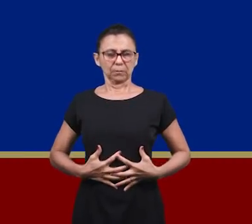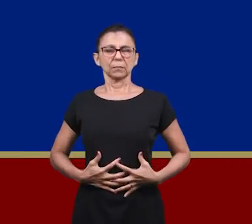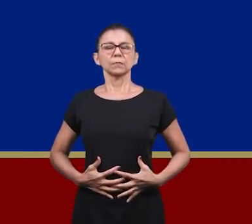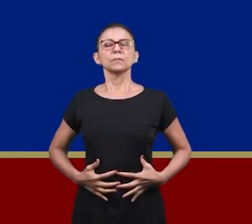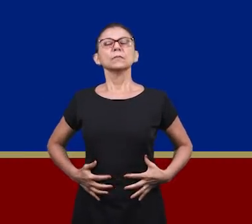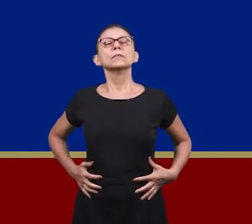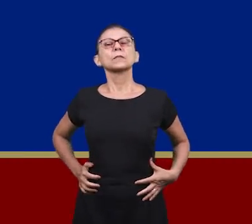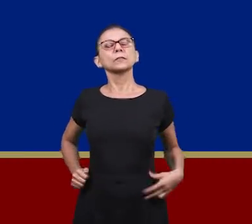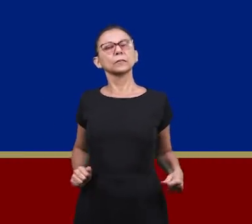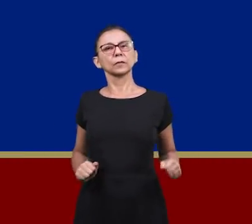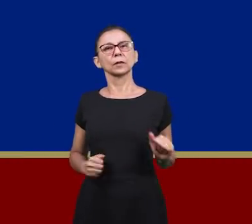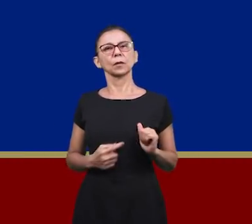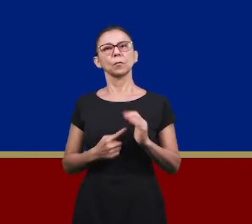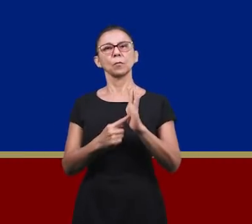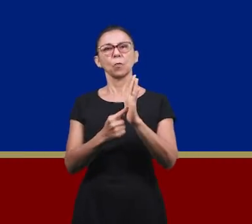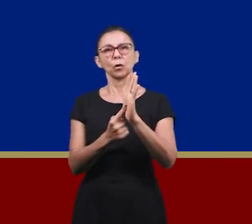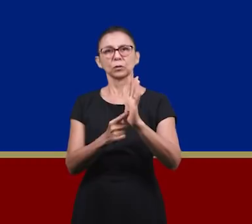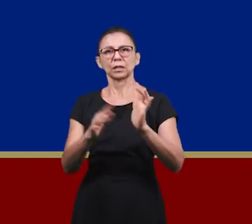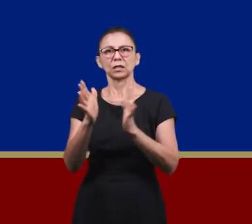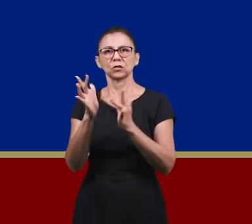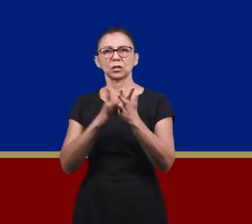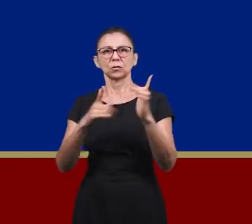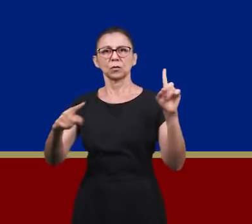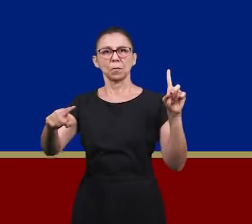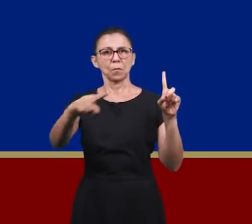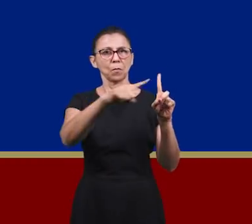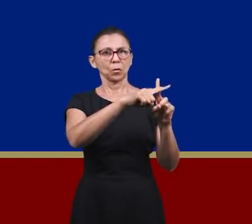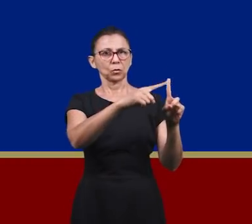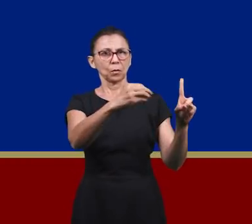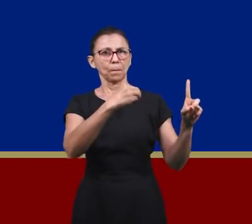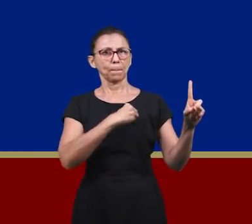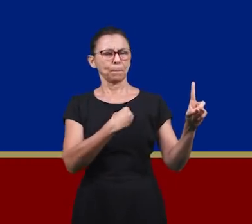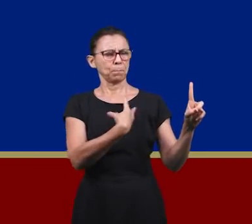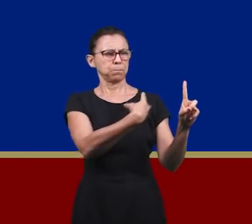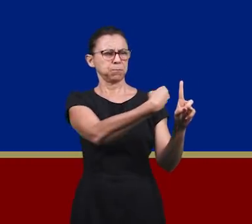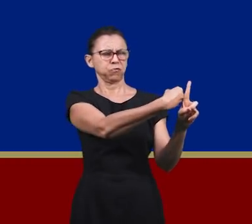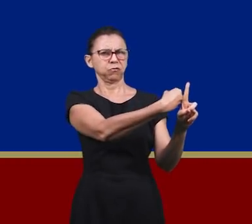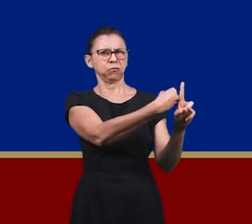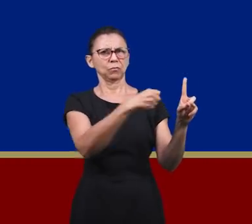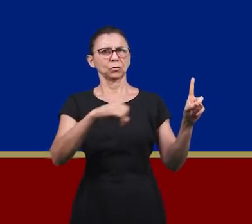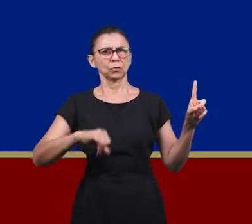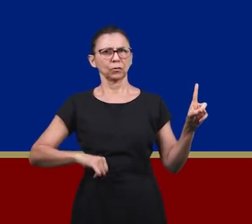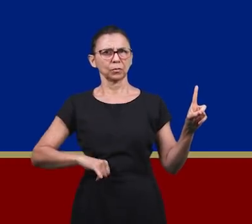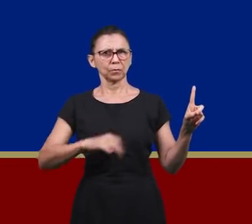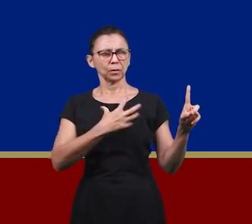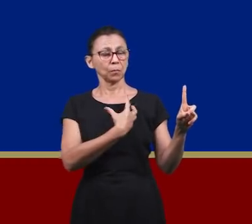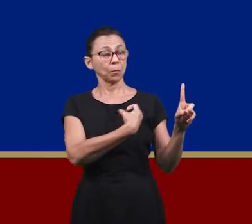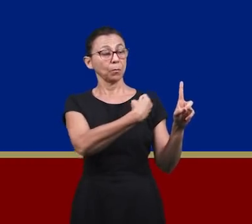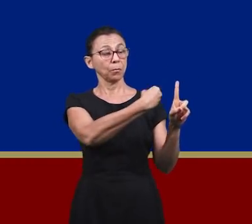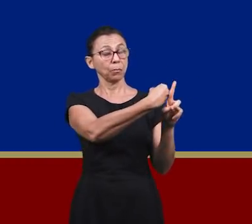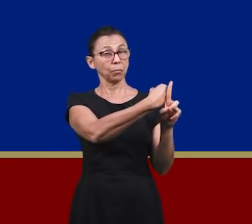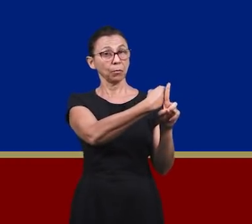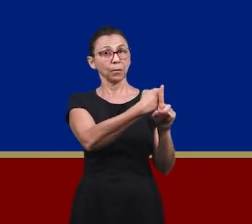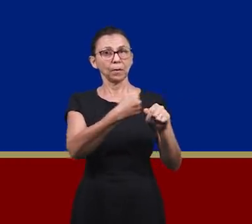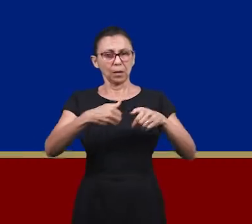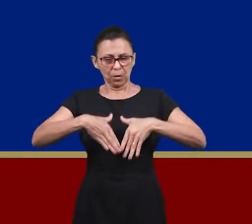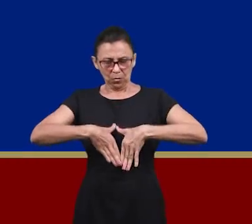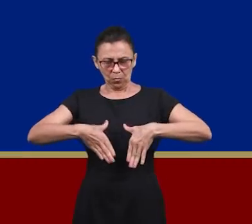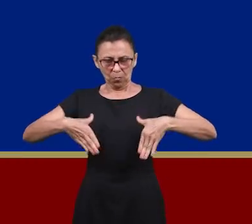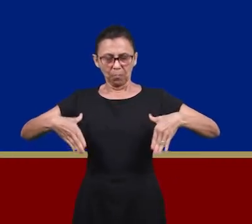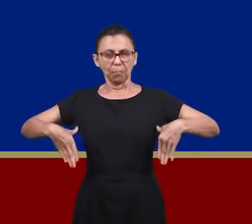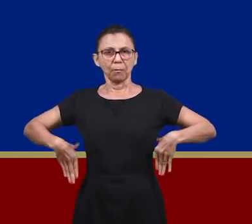ombros todas as nossas cargas. E o peitoral, ela adiciona, mostra o grande